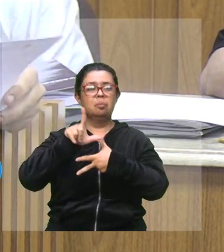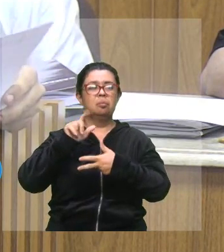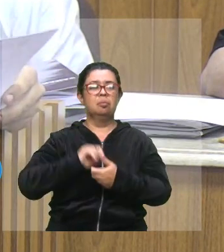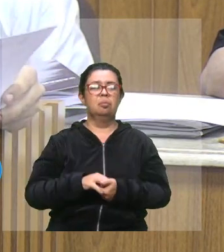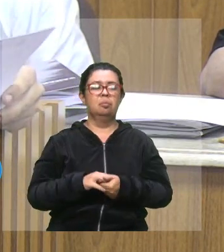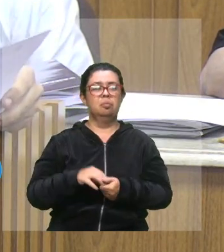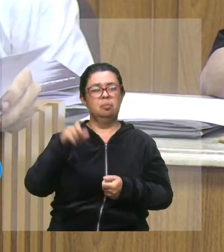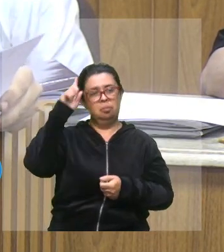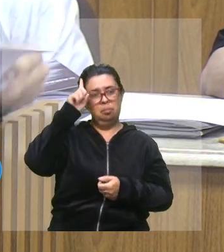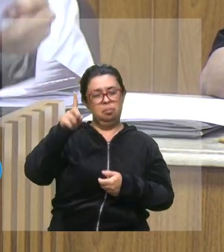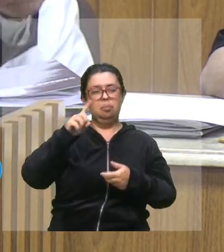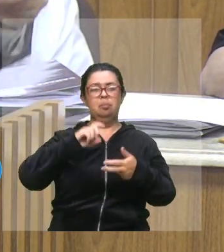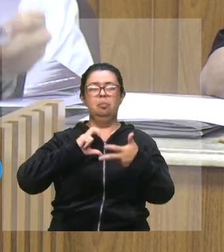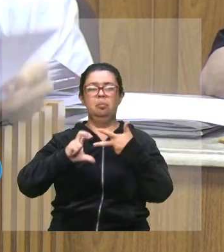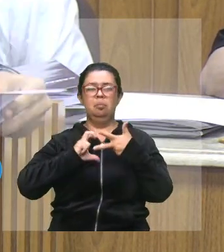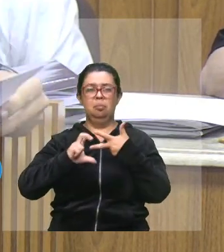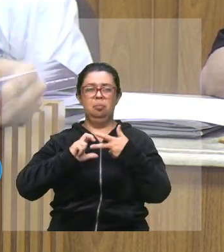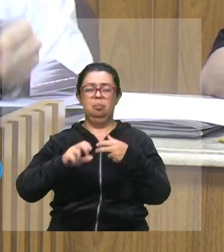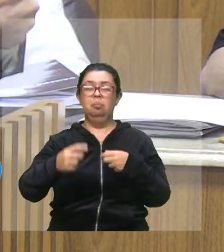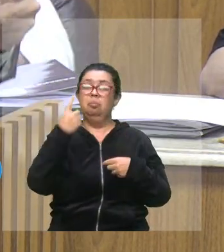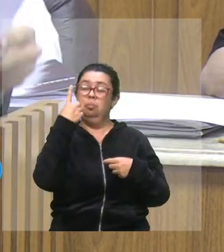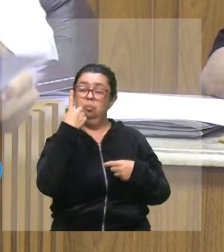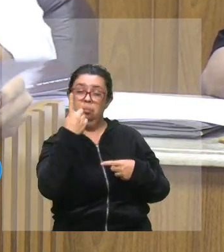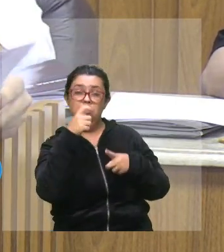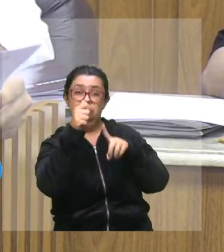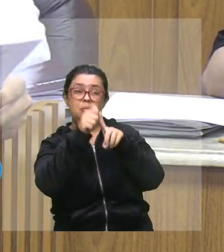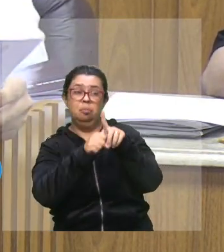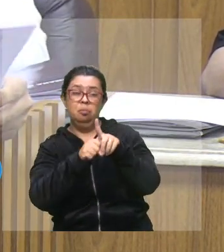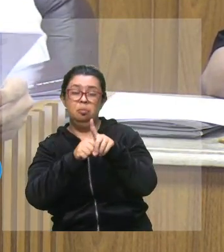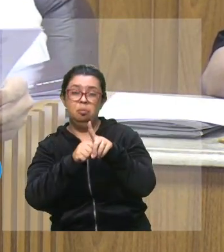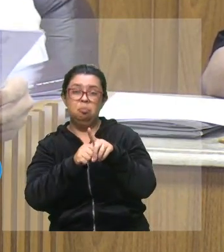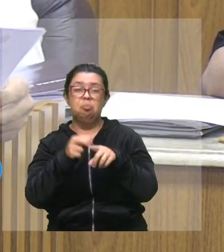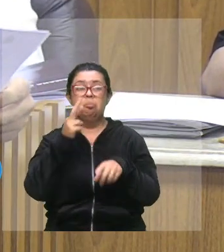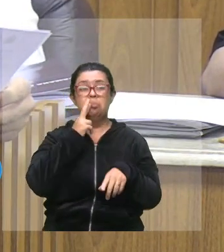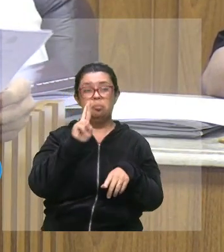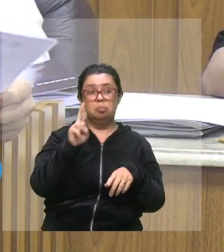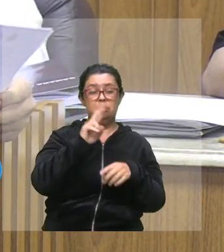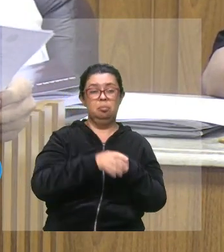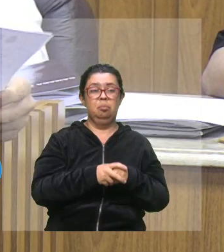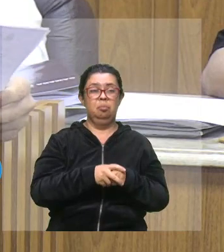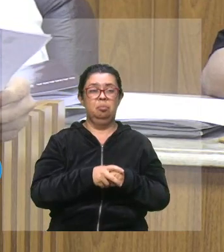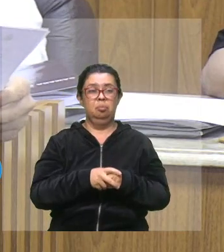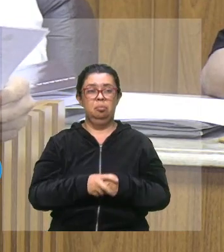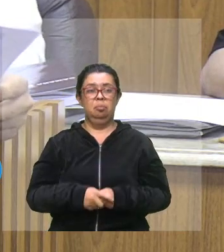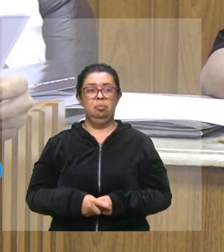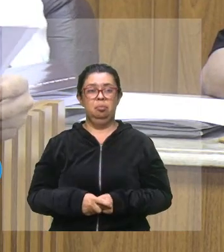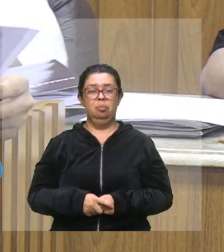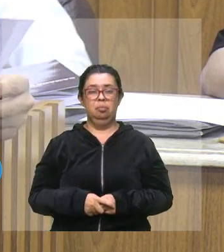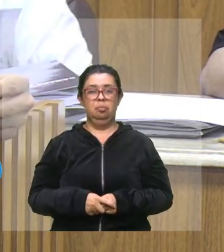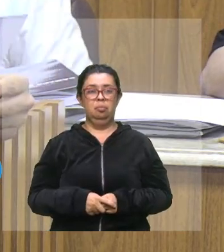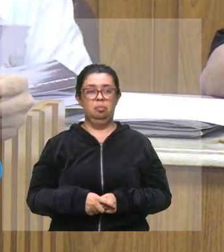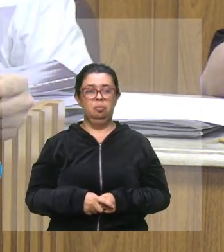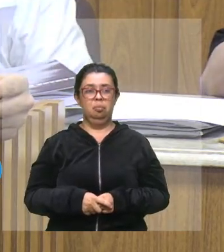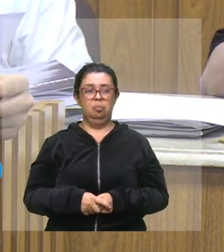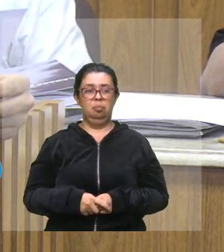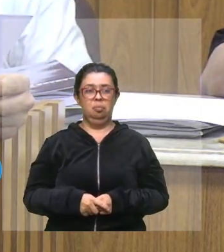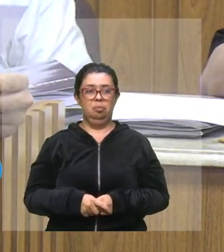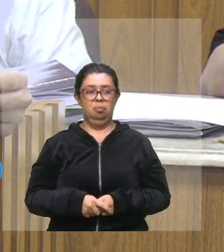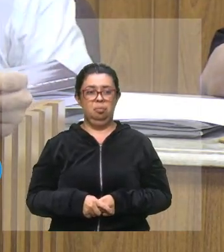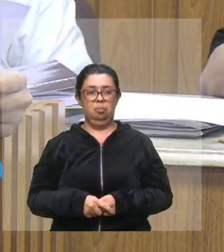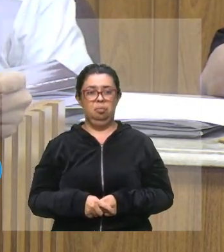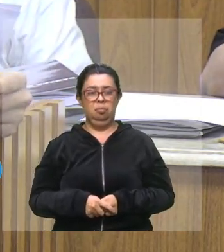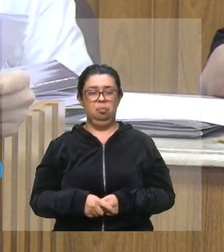Poder Executivo, um mês para responder, prorrogação de prazo, para voltar isso aqui. Se for para